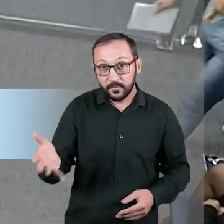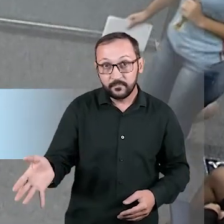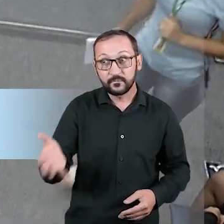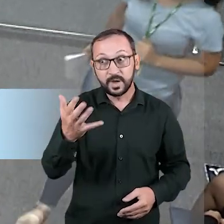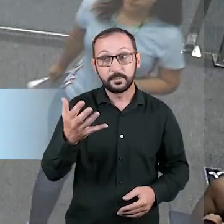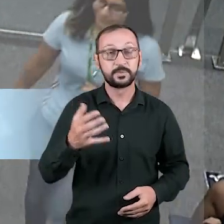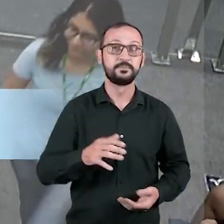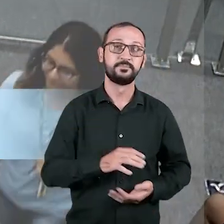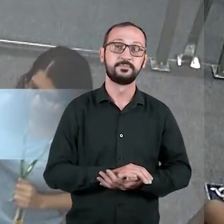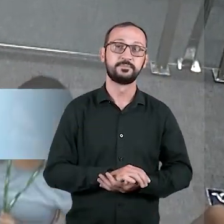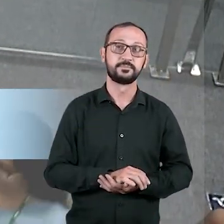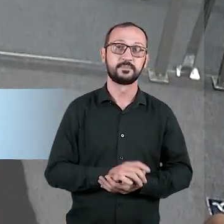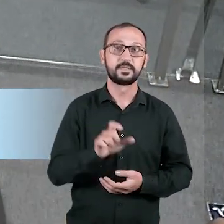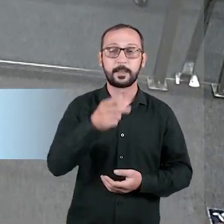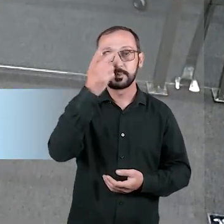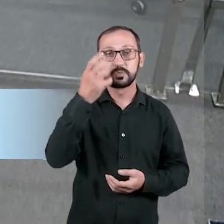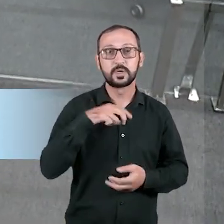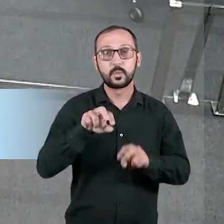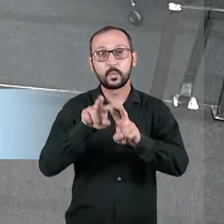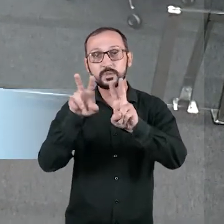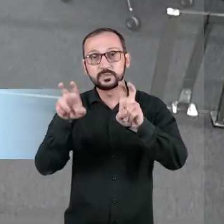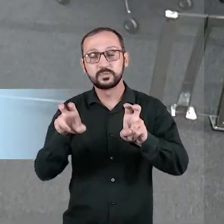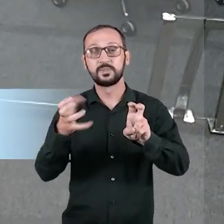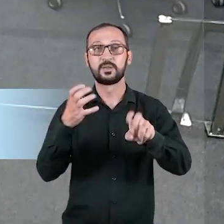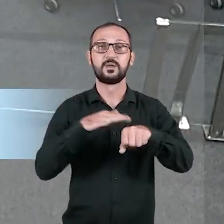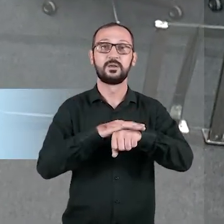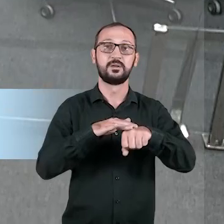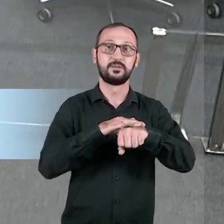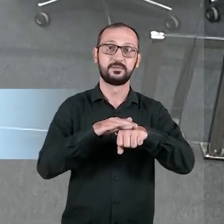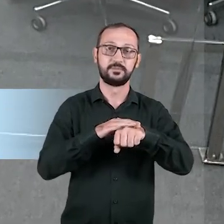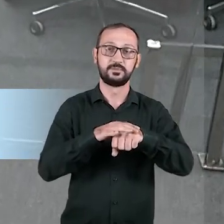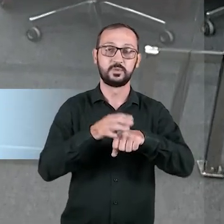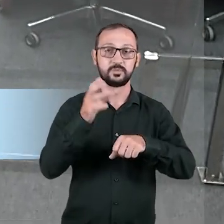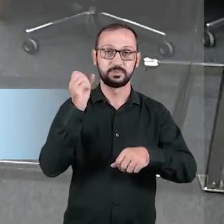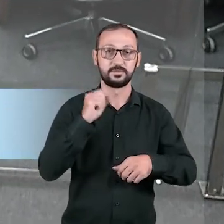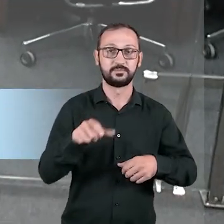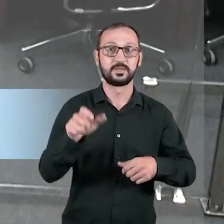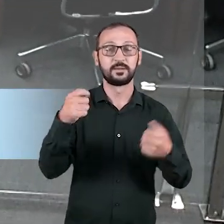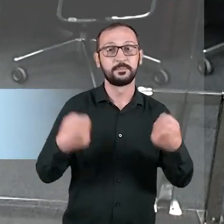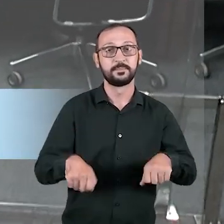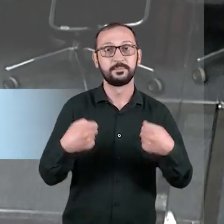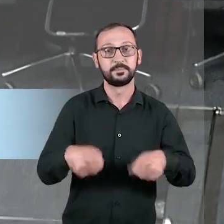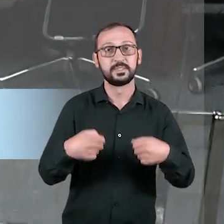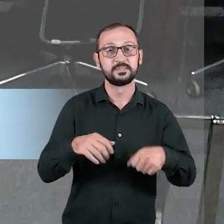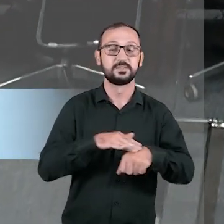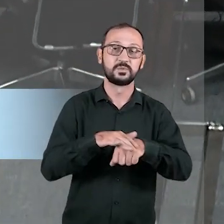Mas sempre ouve. Se a pessoa quer falar sobre aquilo, ouça. Ela está precisando falar